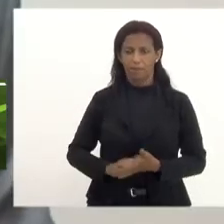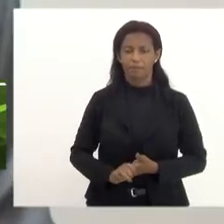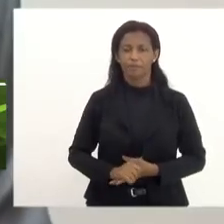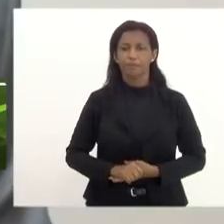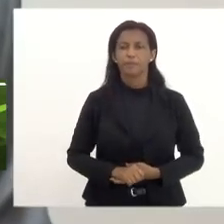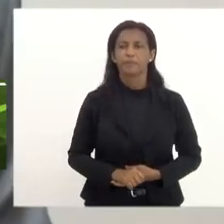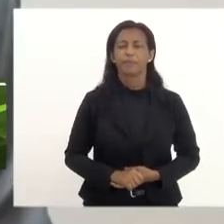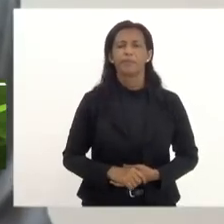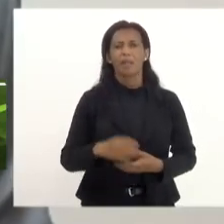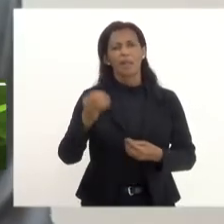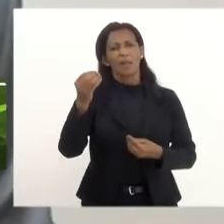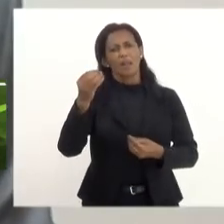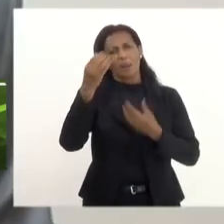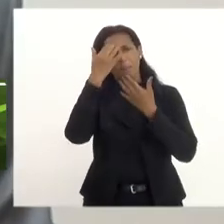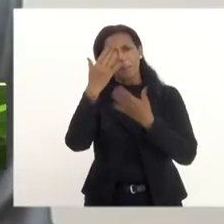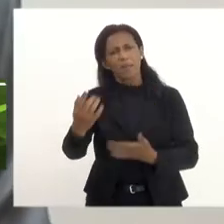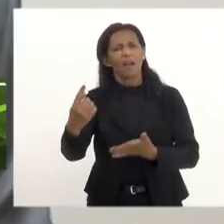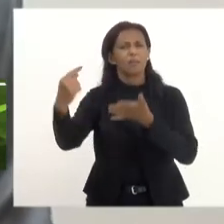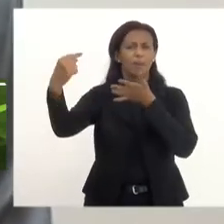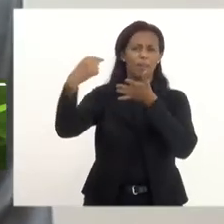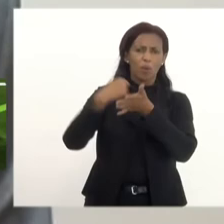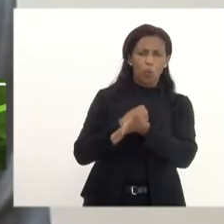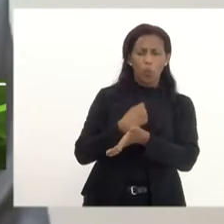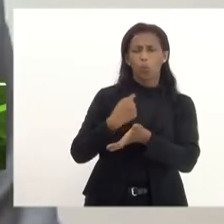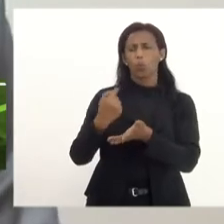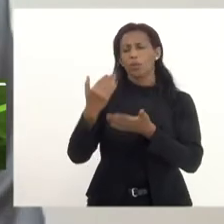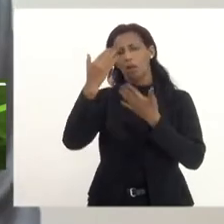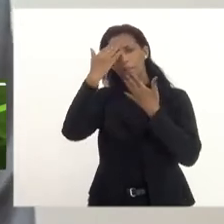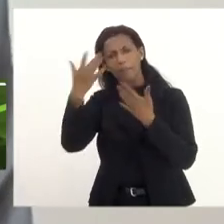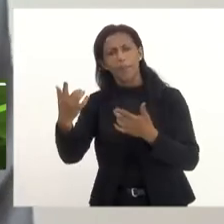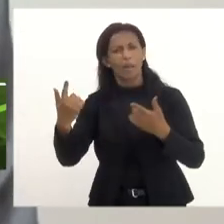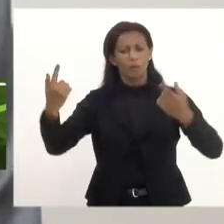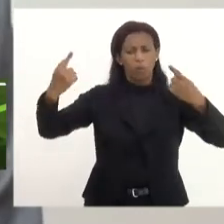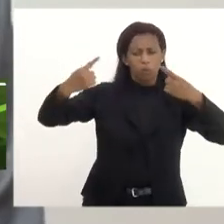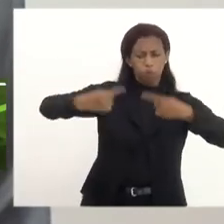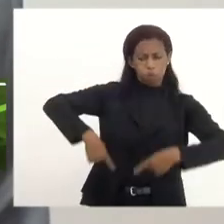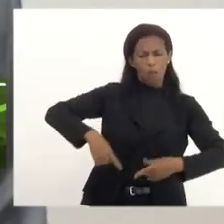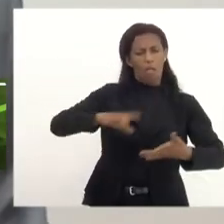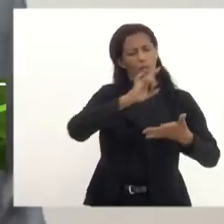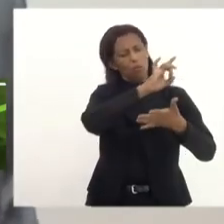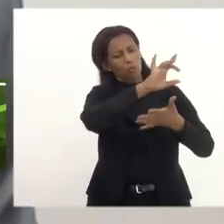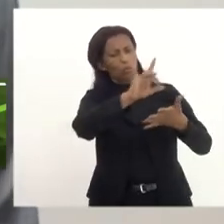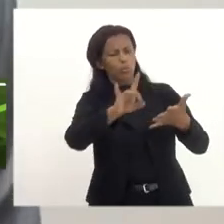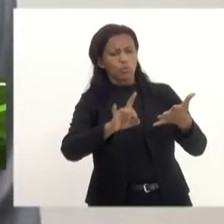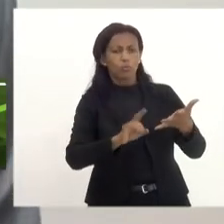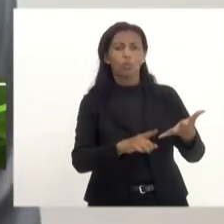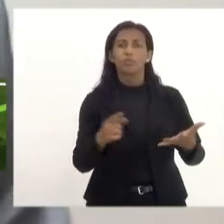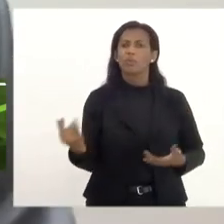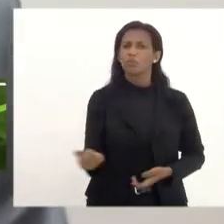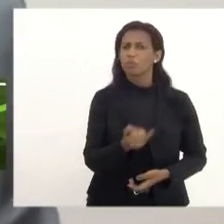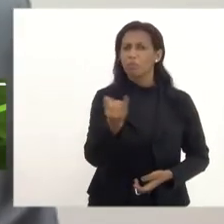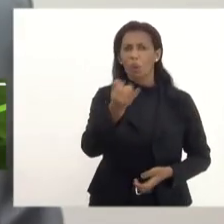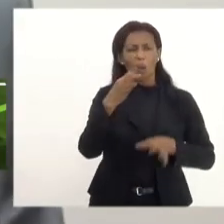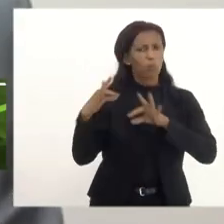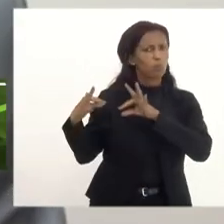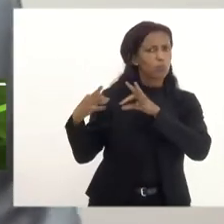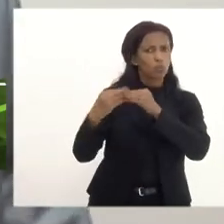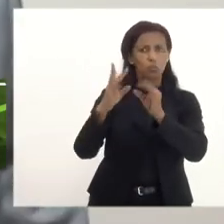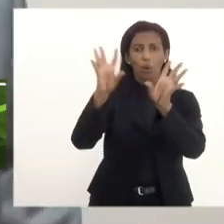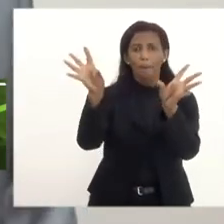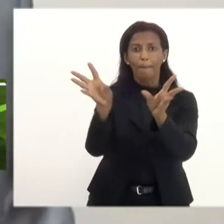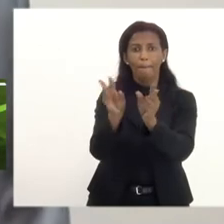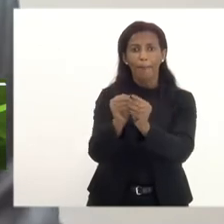obrigado pela pergunta e pelos desafios. Eu acho que estão todos os pontos muito válidos. Eu acho que tudo isso se resume